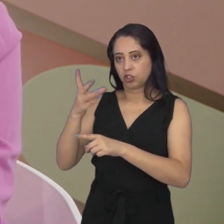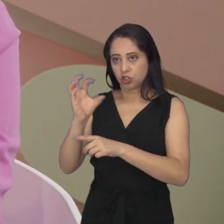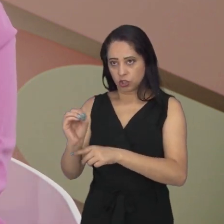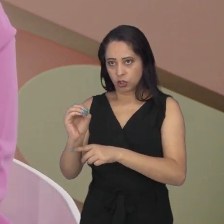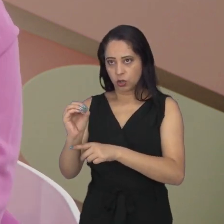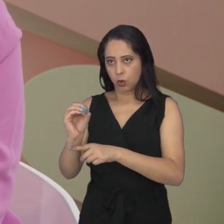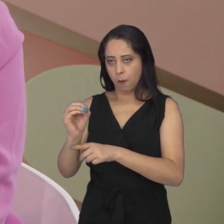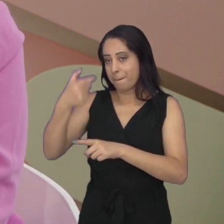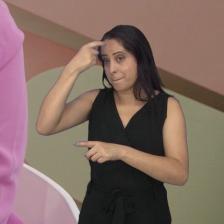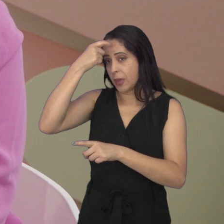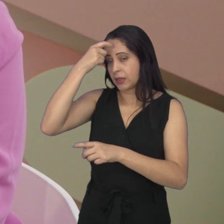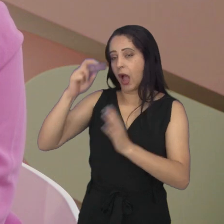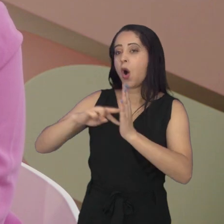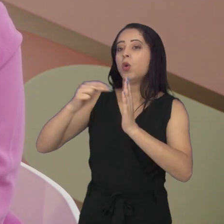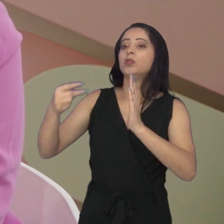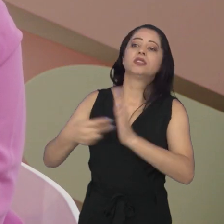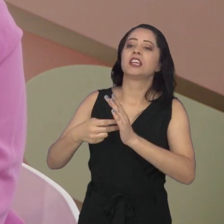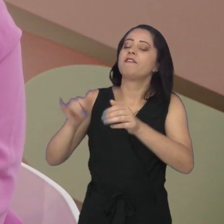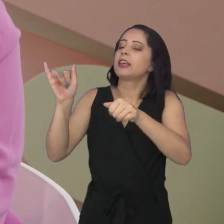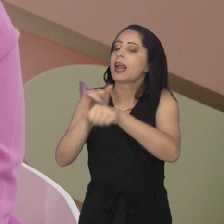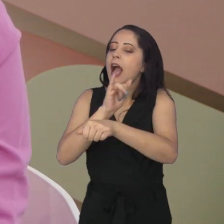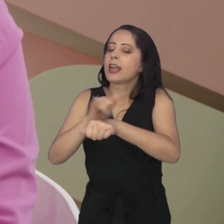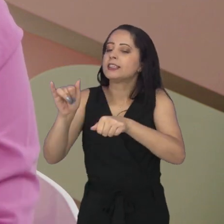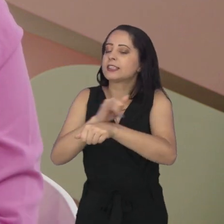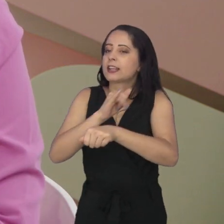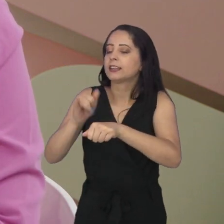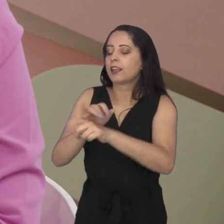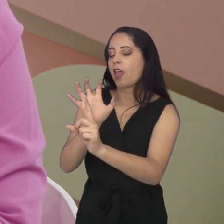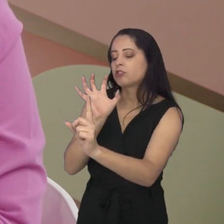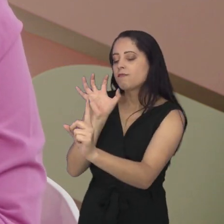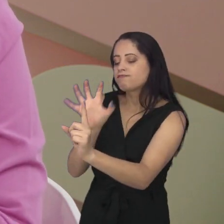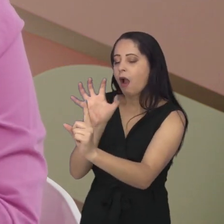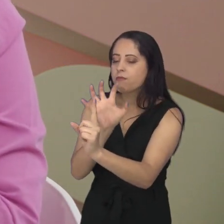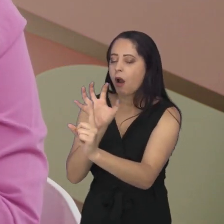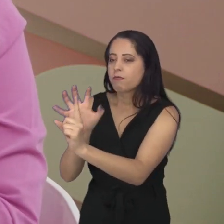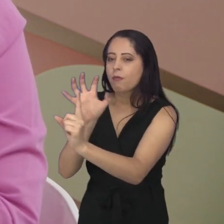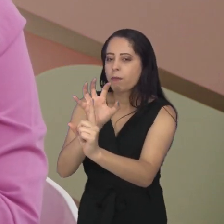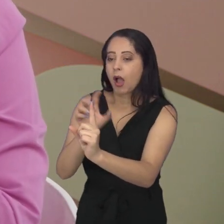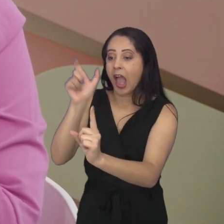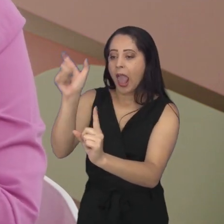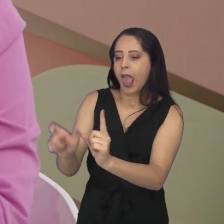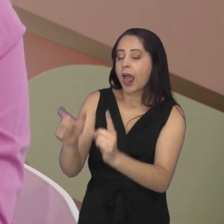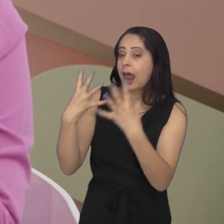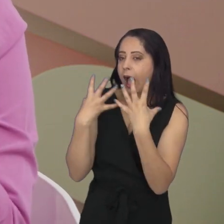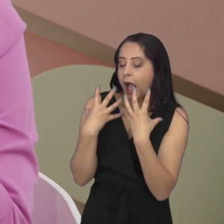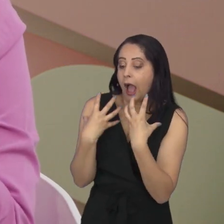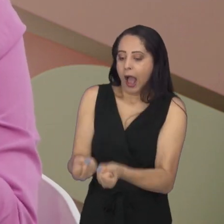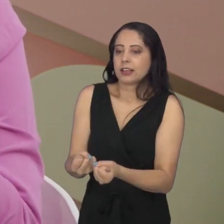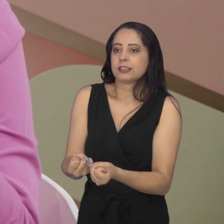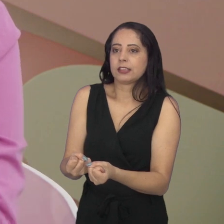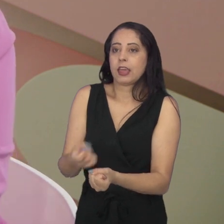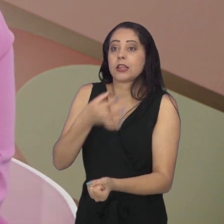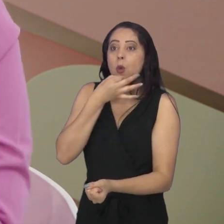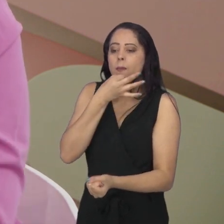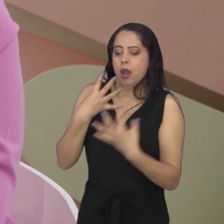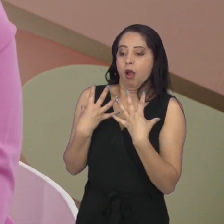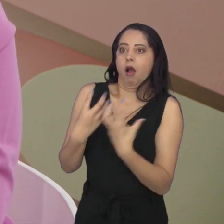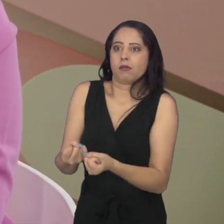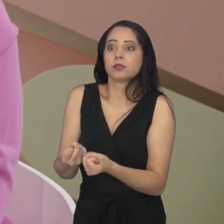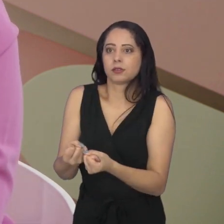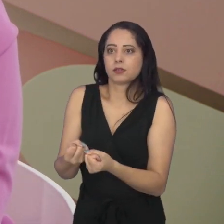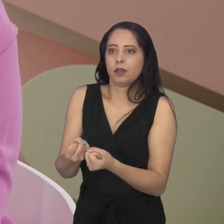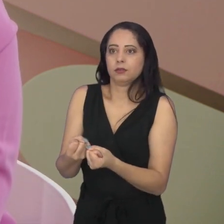você, persuadir aquela pessoa a fazer com que realmente ela entre ali no